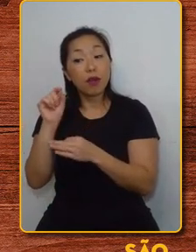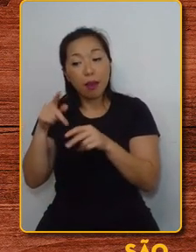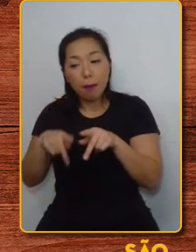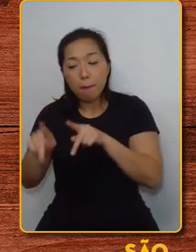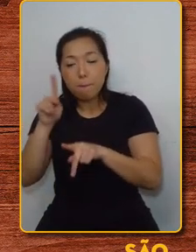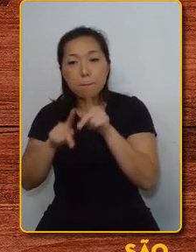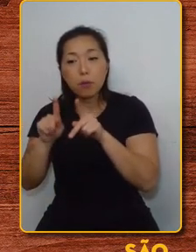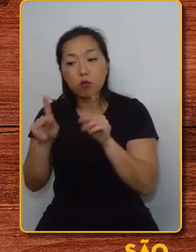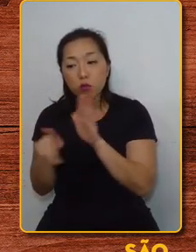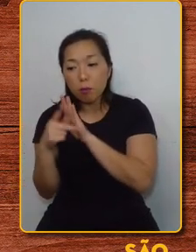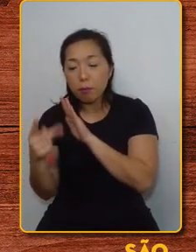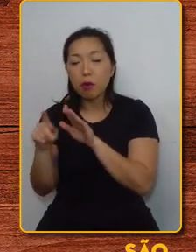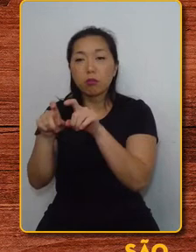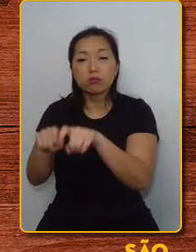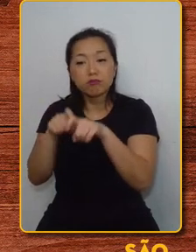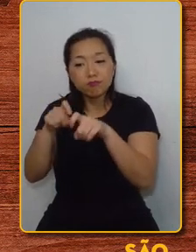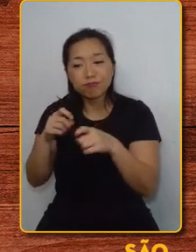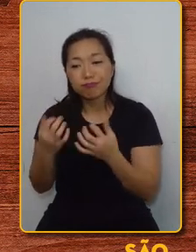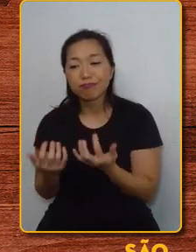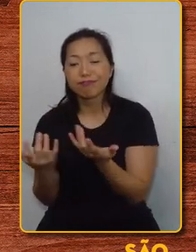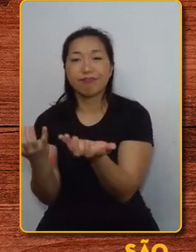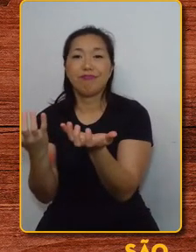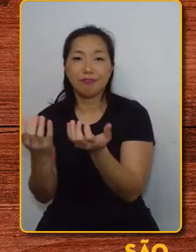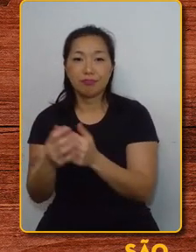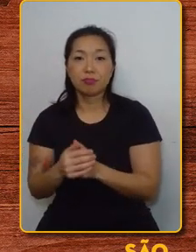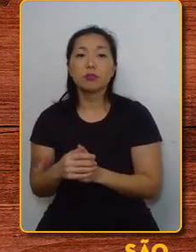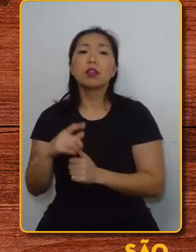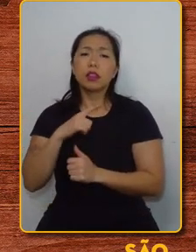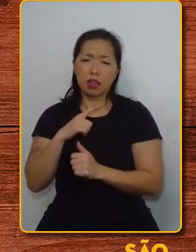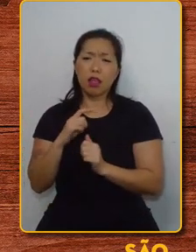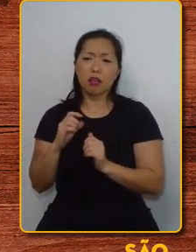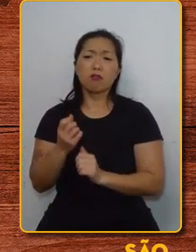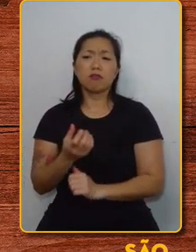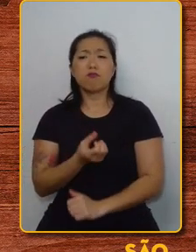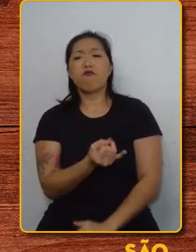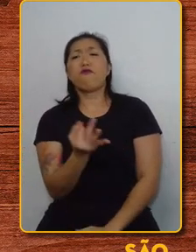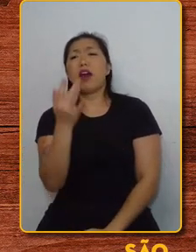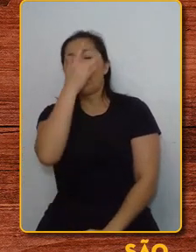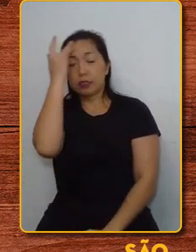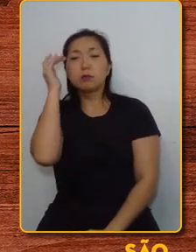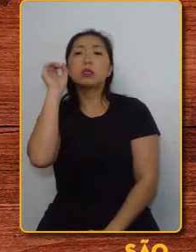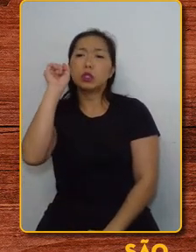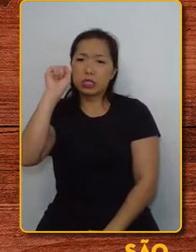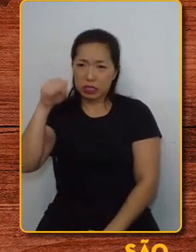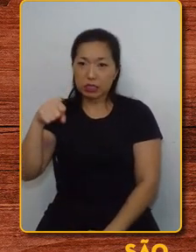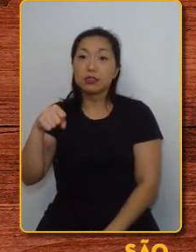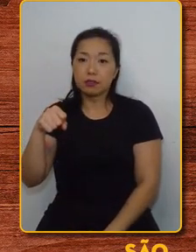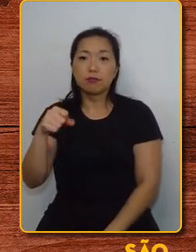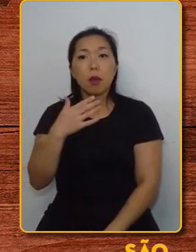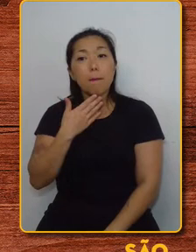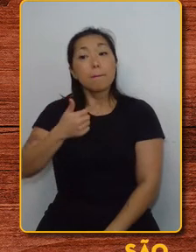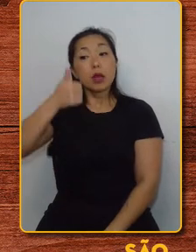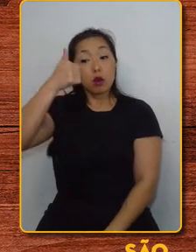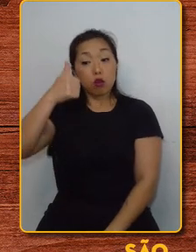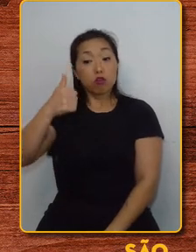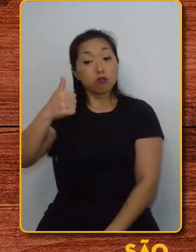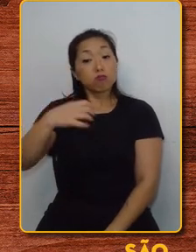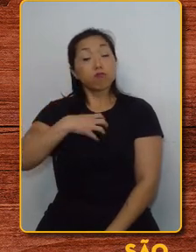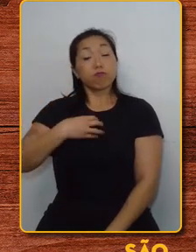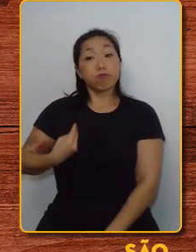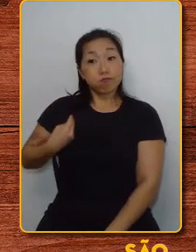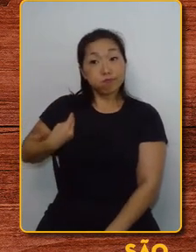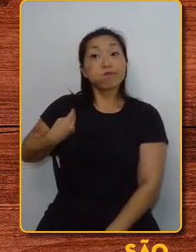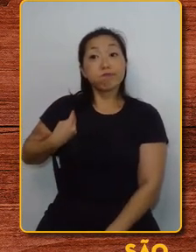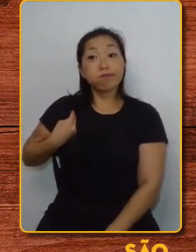uma massa enorme de trabalhadores e trabalhadoras, que foi, melhorou as suas condições de vida, em especial do